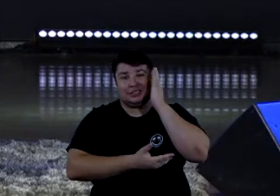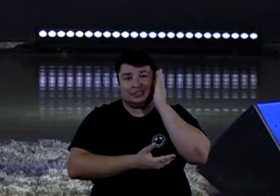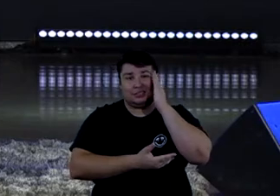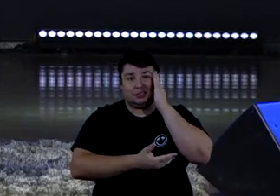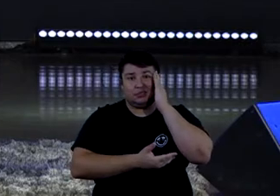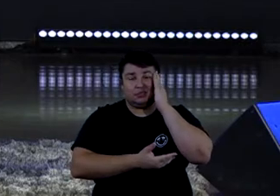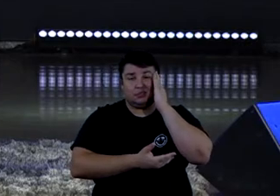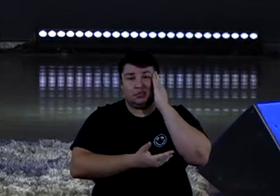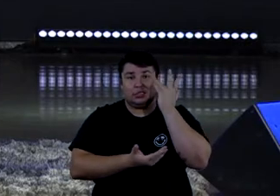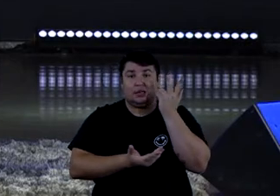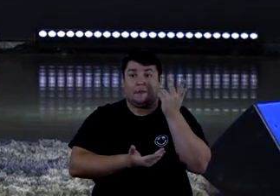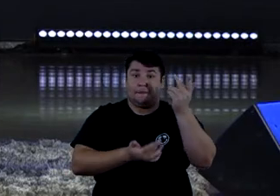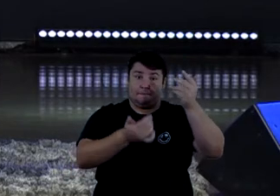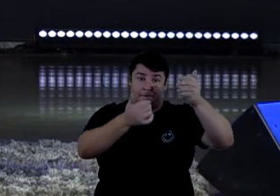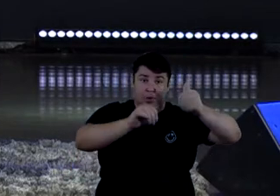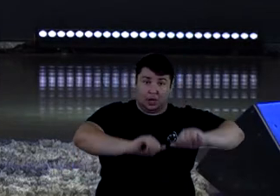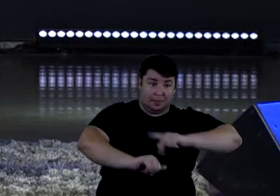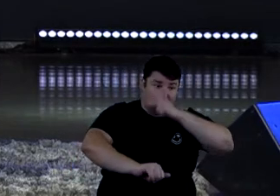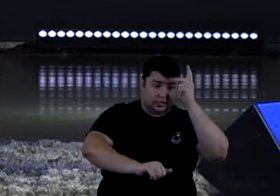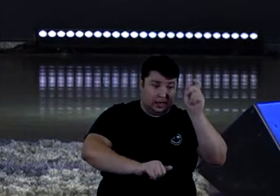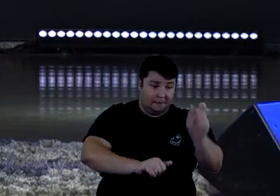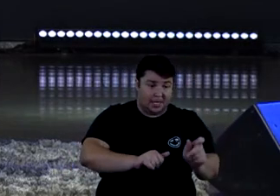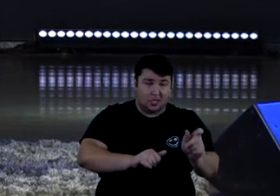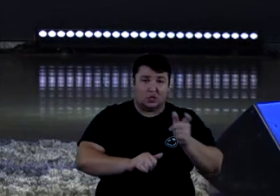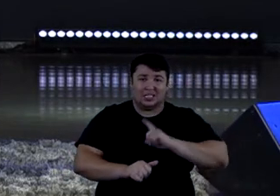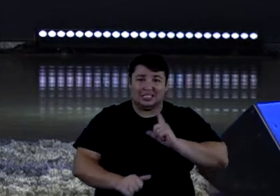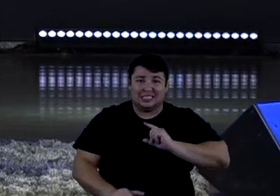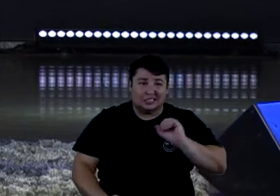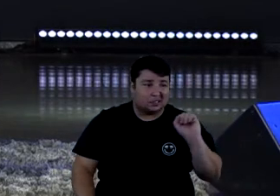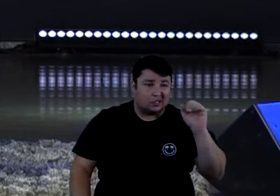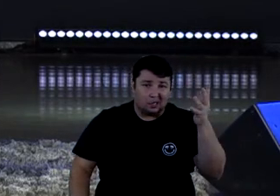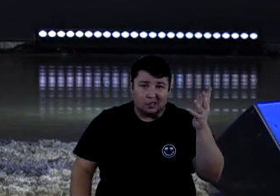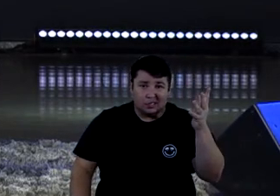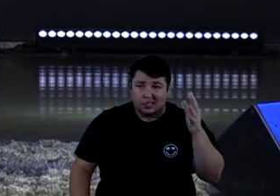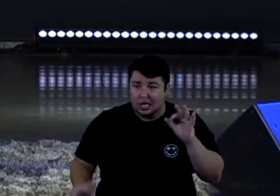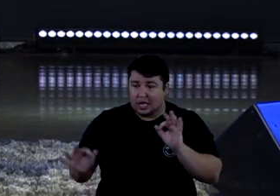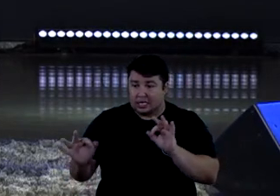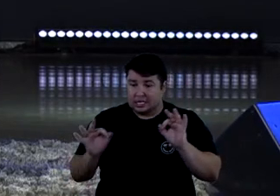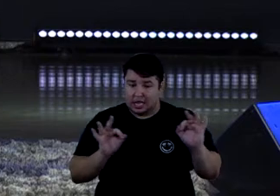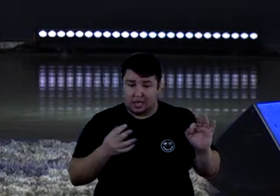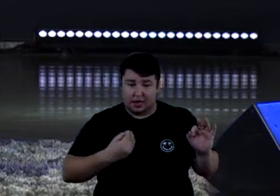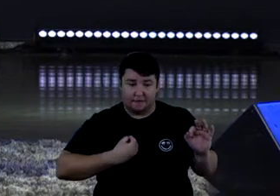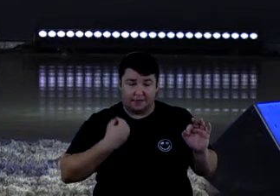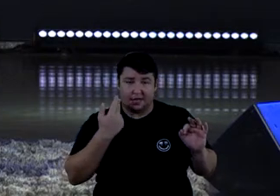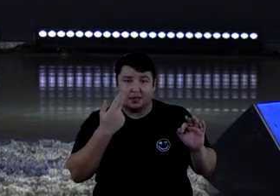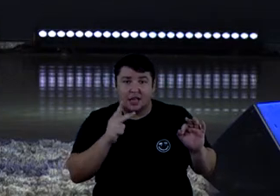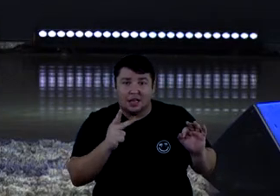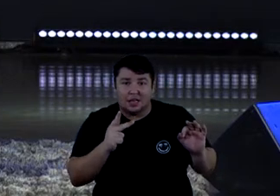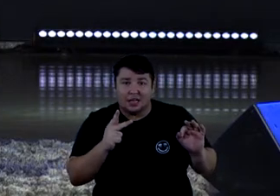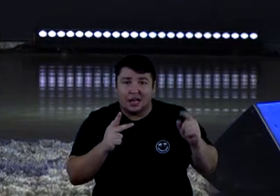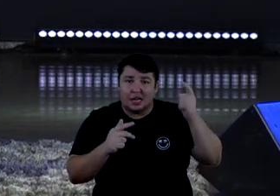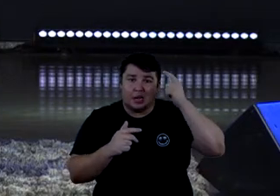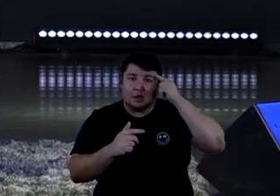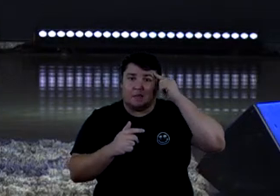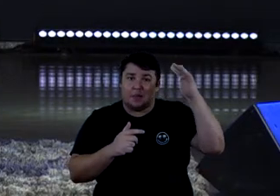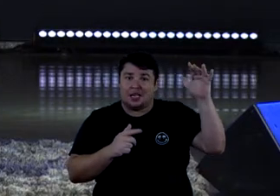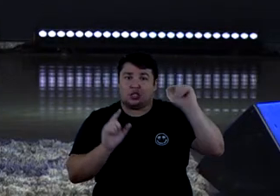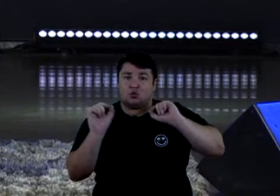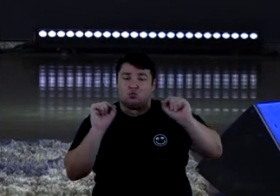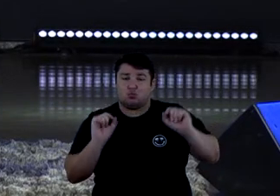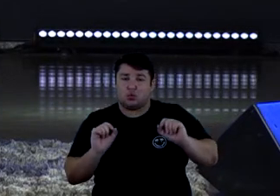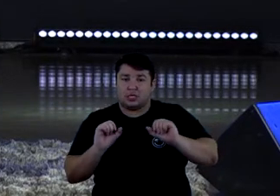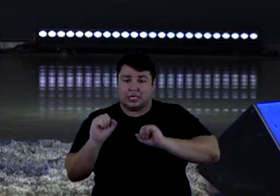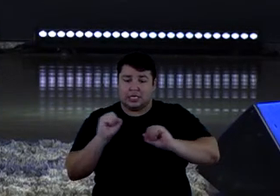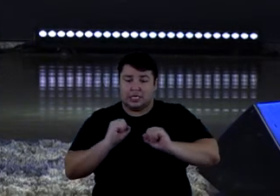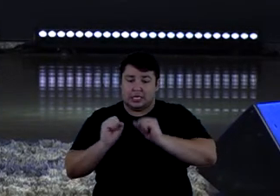piorar, quando essa pessoa ainda tem alguma coisa que acontece que dá certo na vida dela, ela pensa o seguinte,